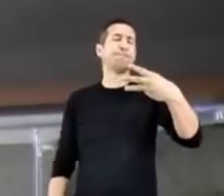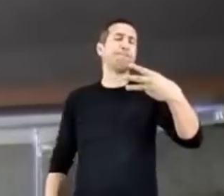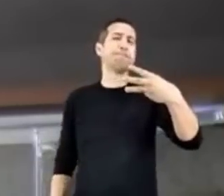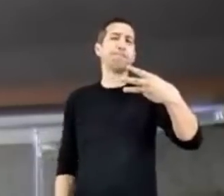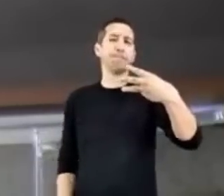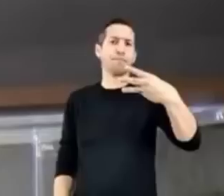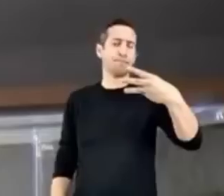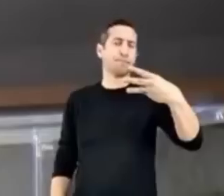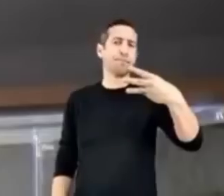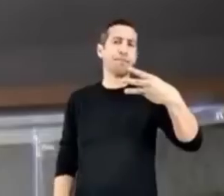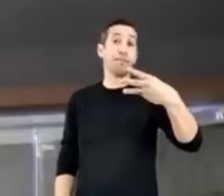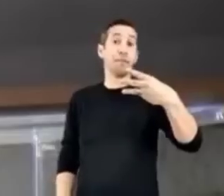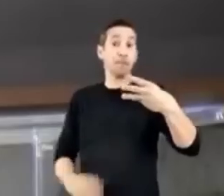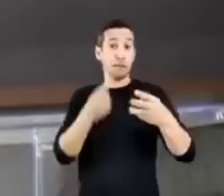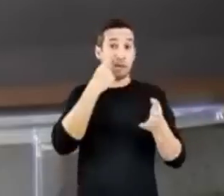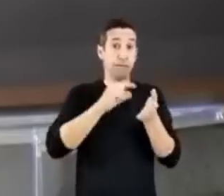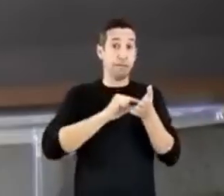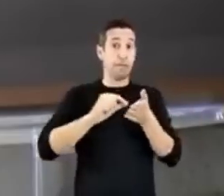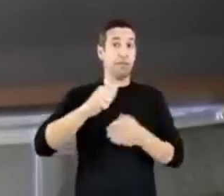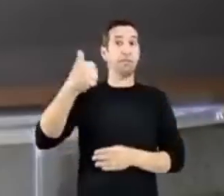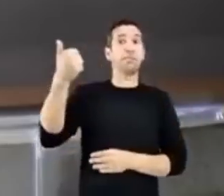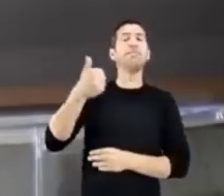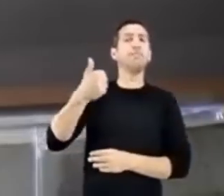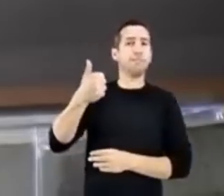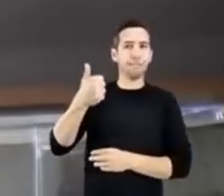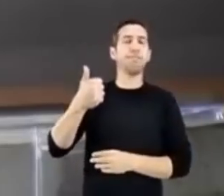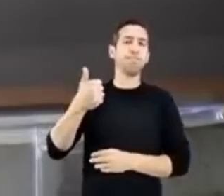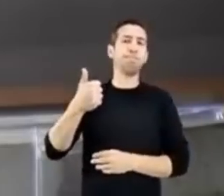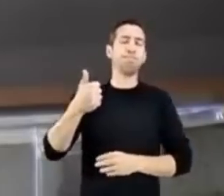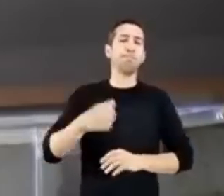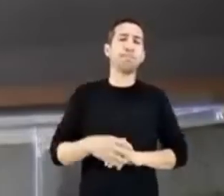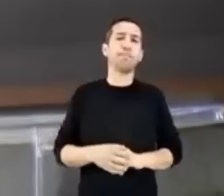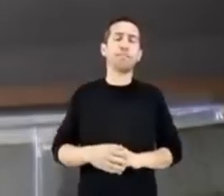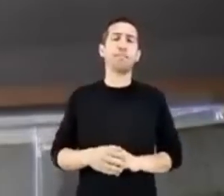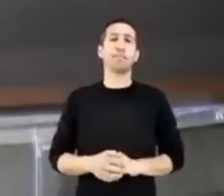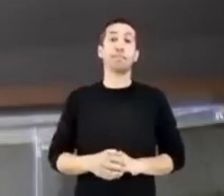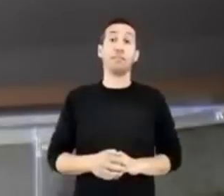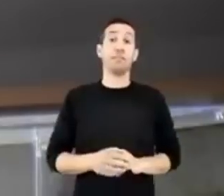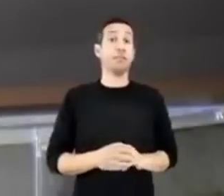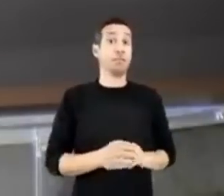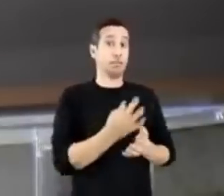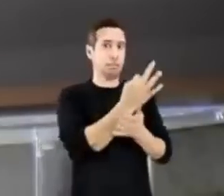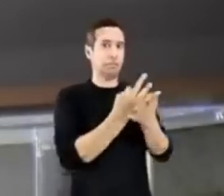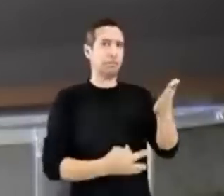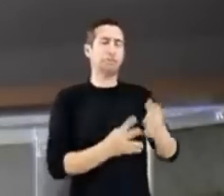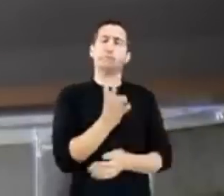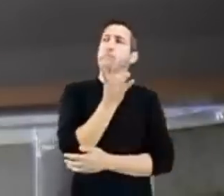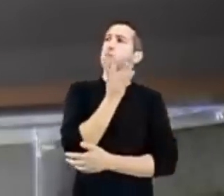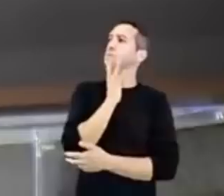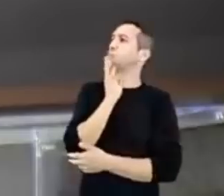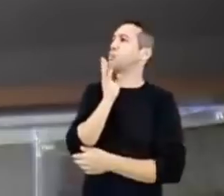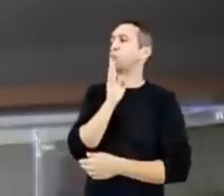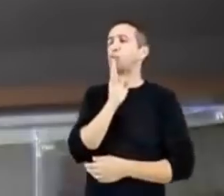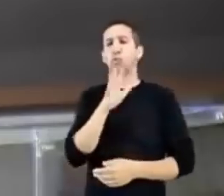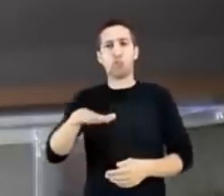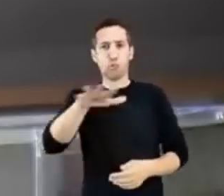Oi e o verso primeiro O que é um texto é bem conhecido daqueles que costumam estudar a